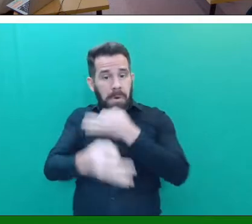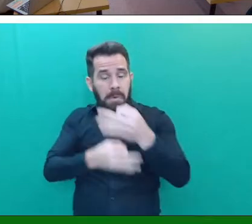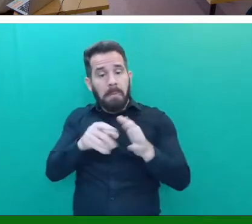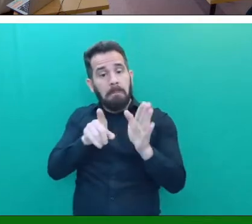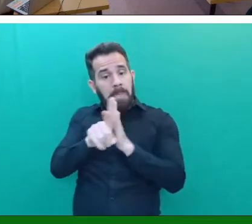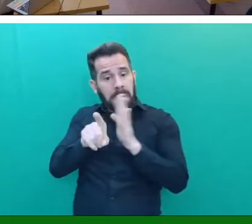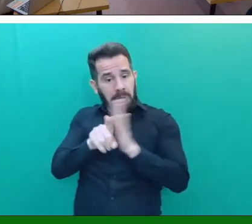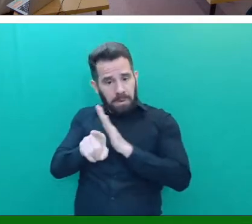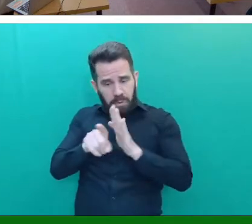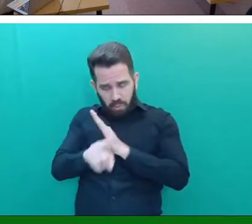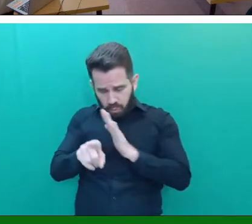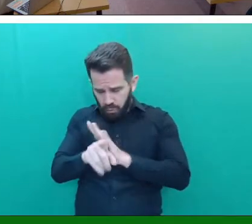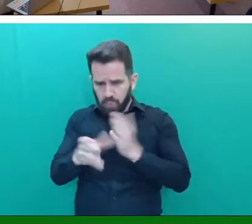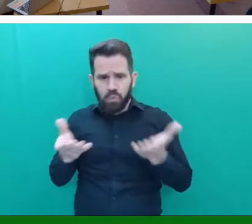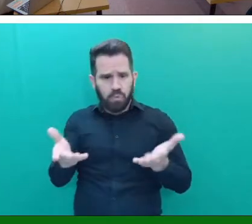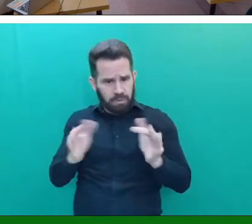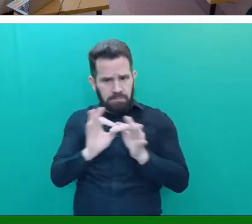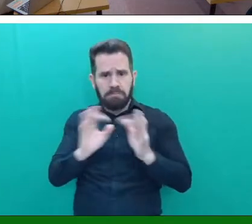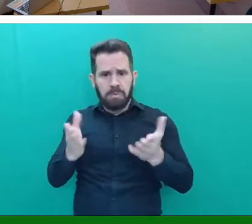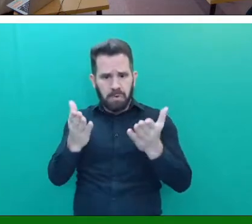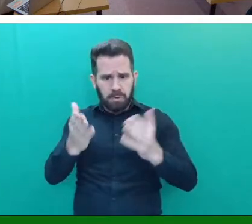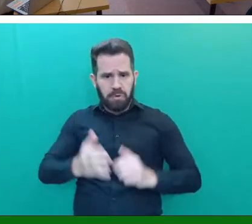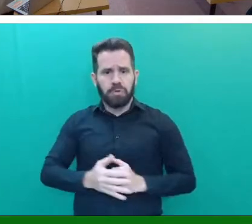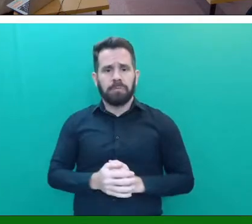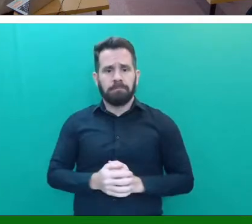pergunta à candidata.